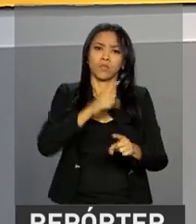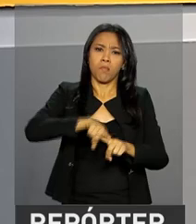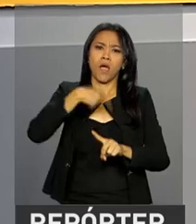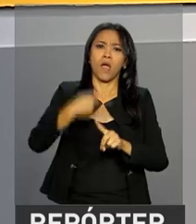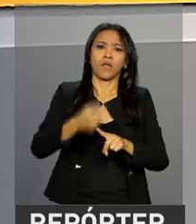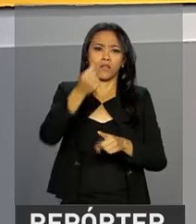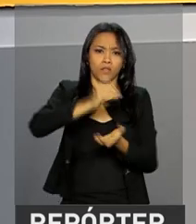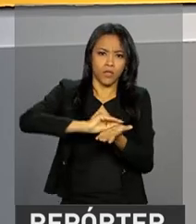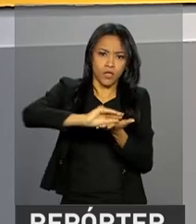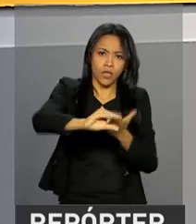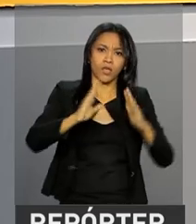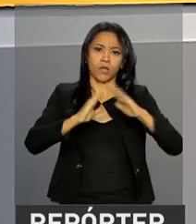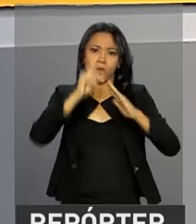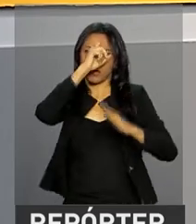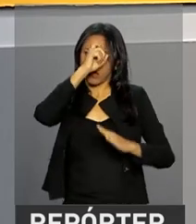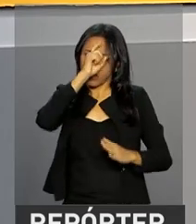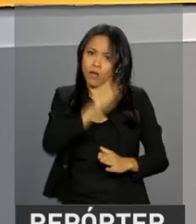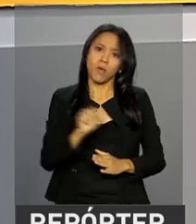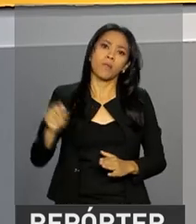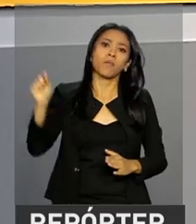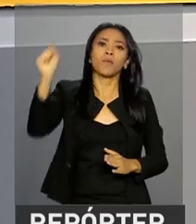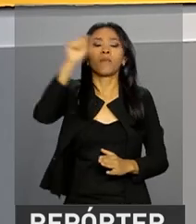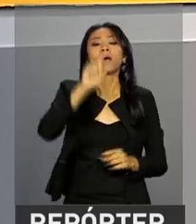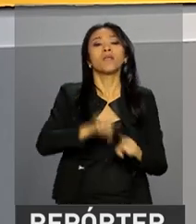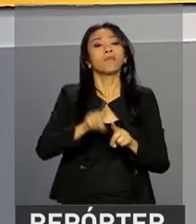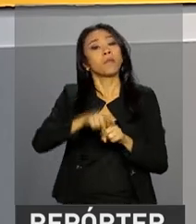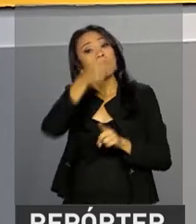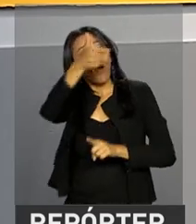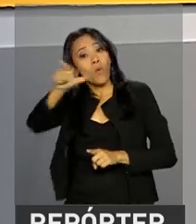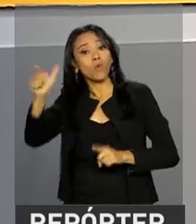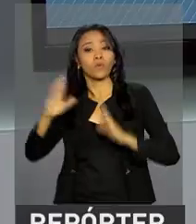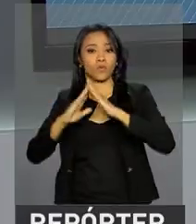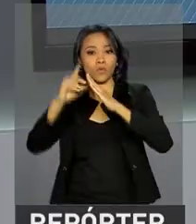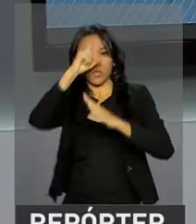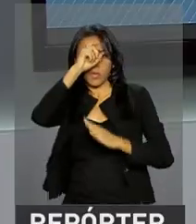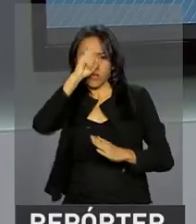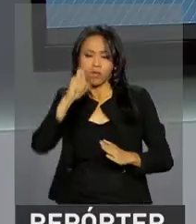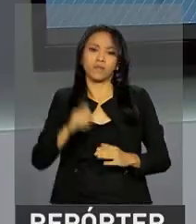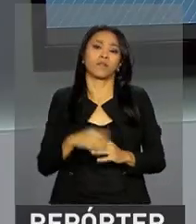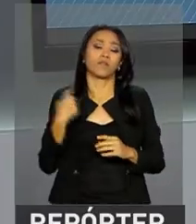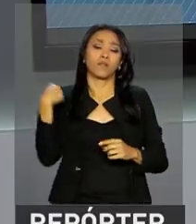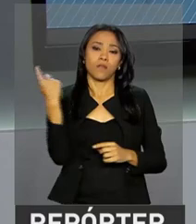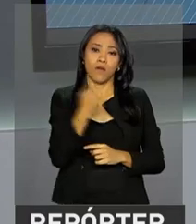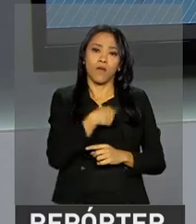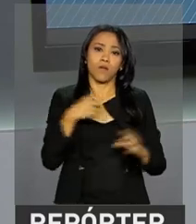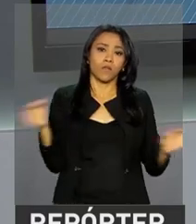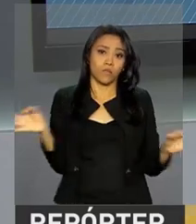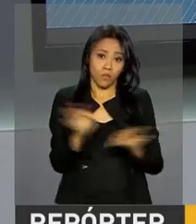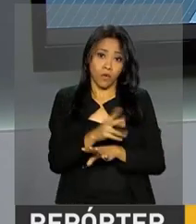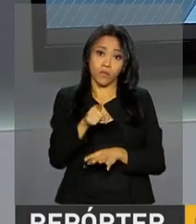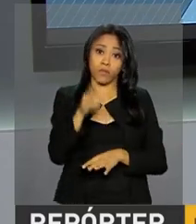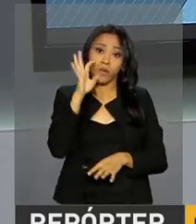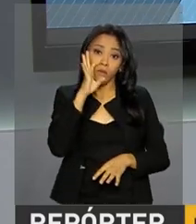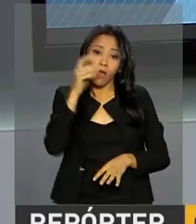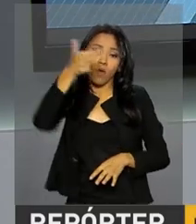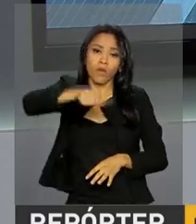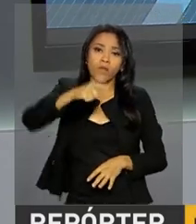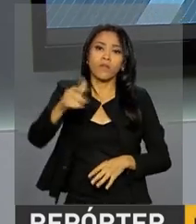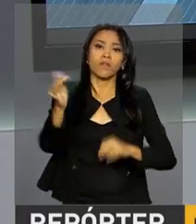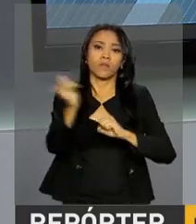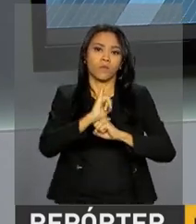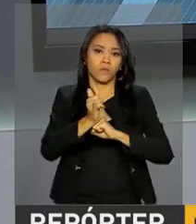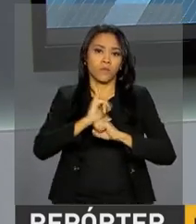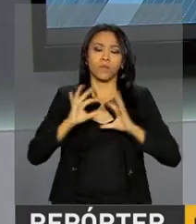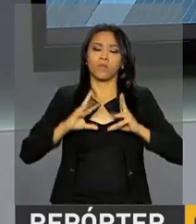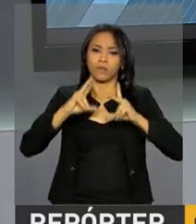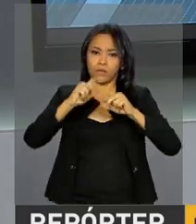atenção básica e também atendimentos de média e alta complexidade. Bem, nós ficamos por aqui. Você pode rever as reportagens no YouTube.